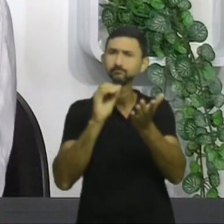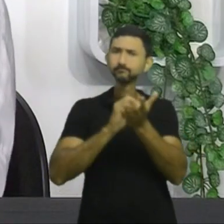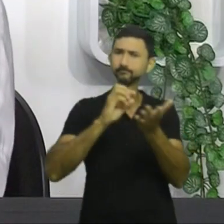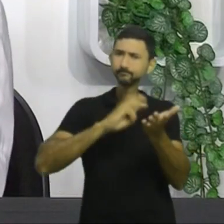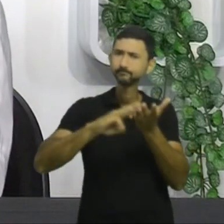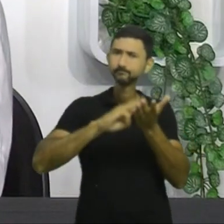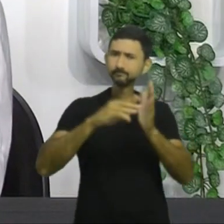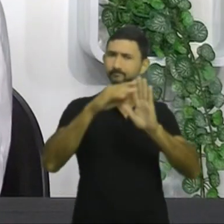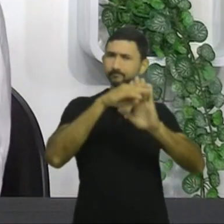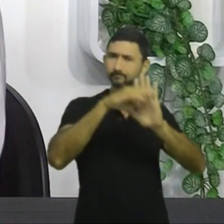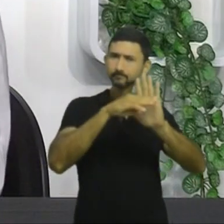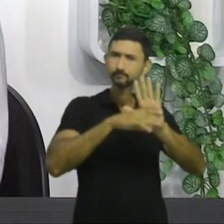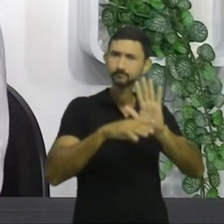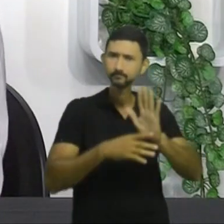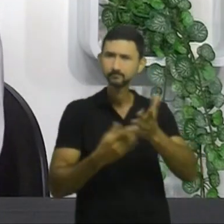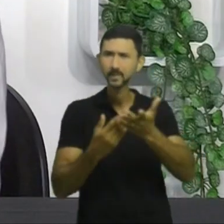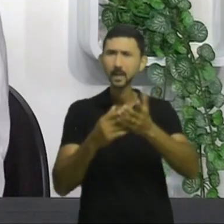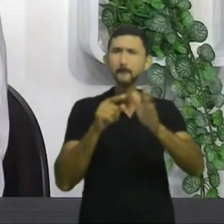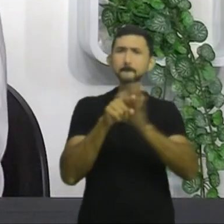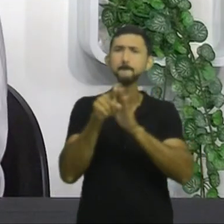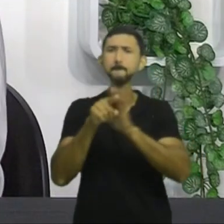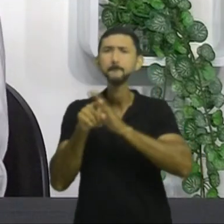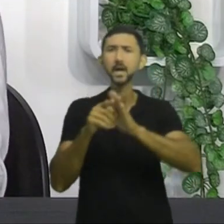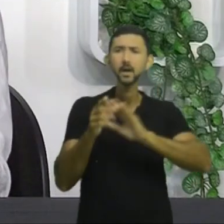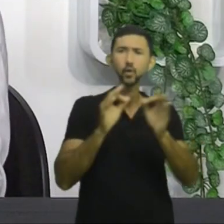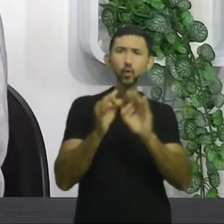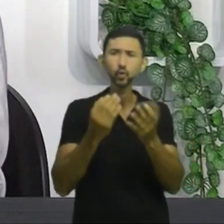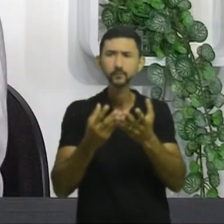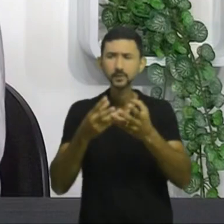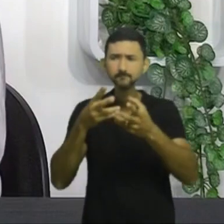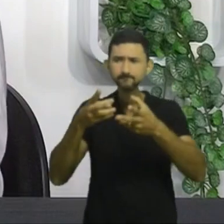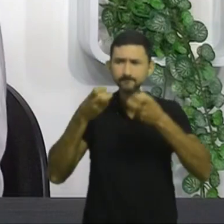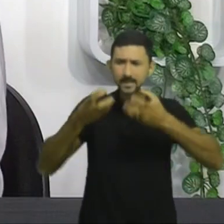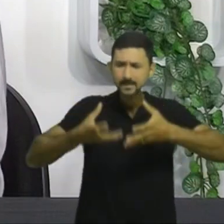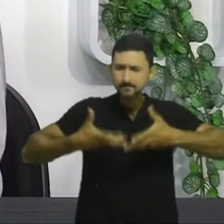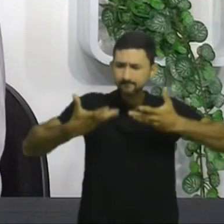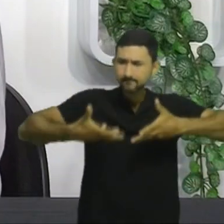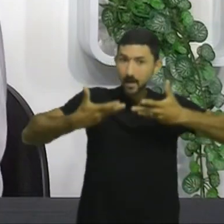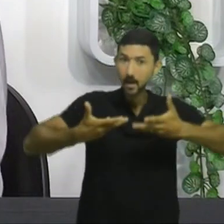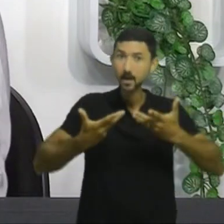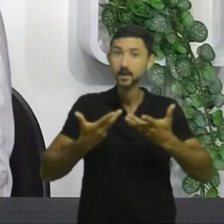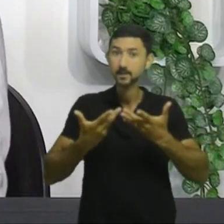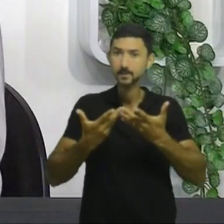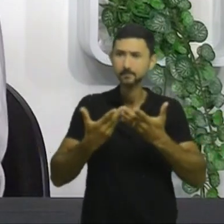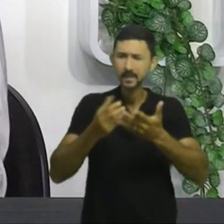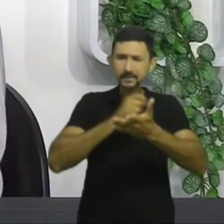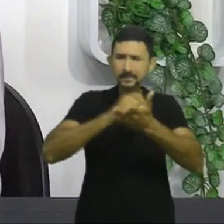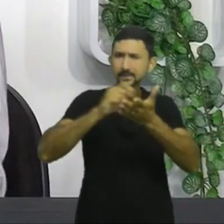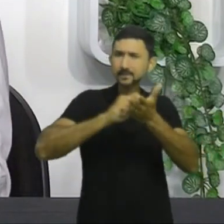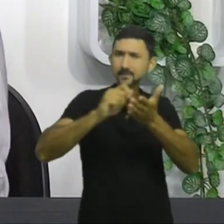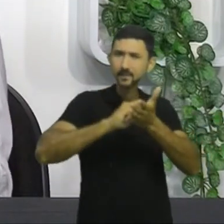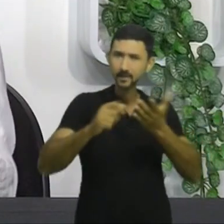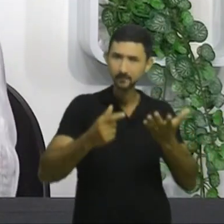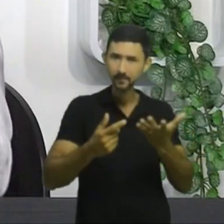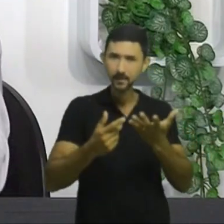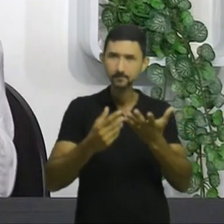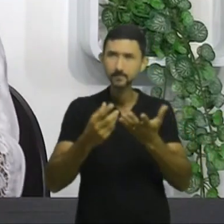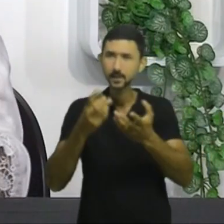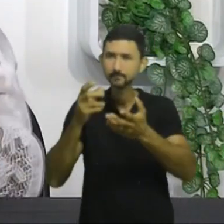vocês questões que vocês vão estar sendo aguçados para falar sobre isso, para escrever sobre isso,